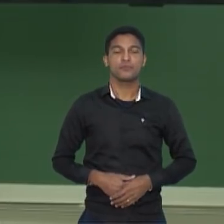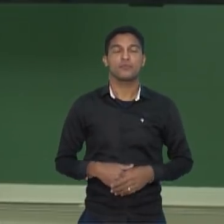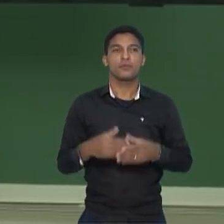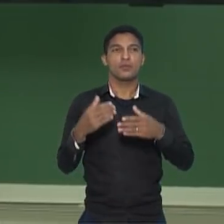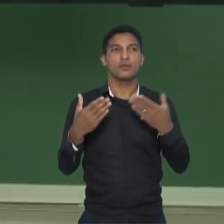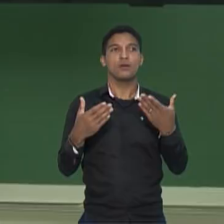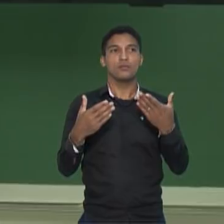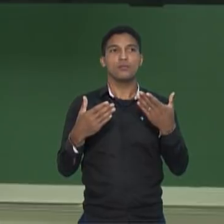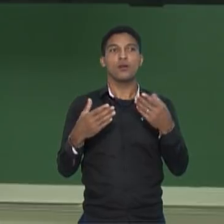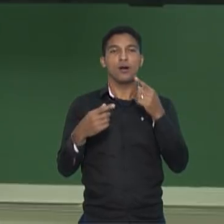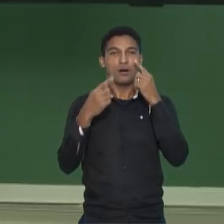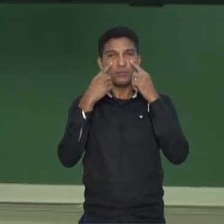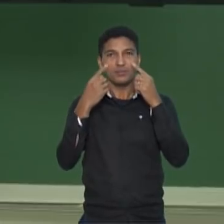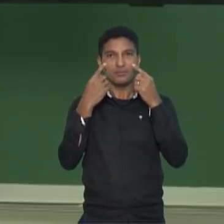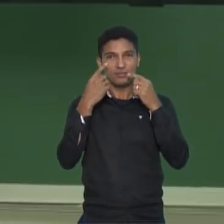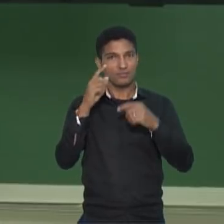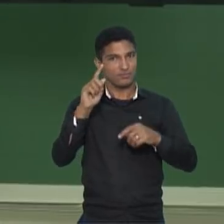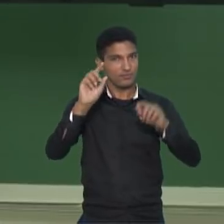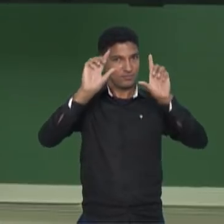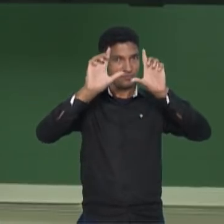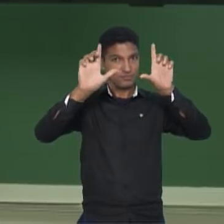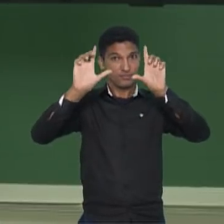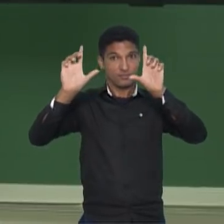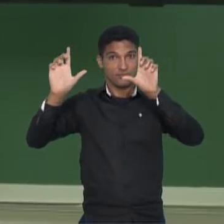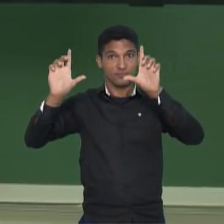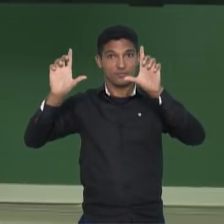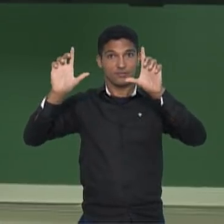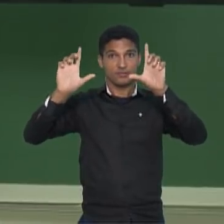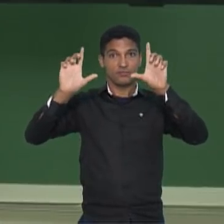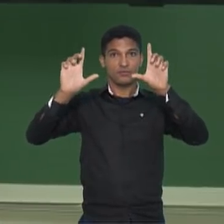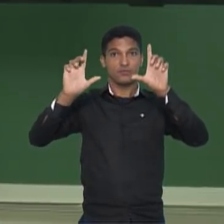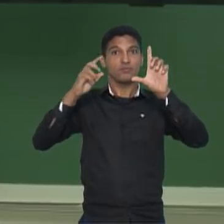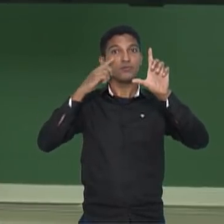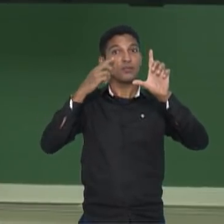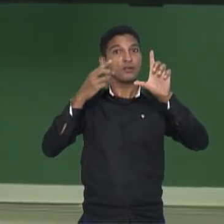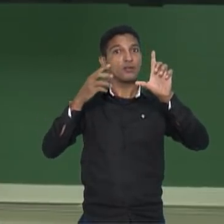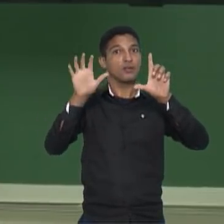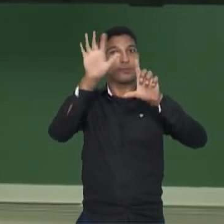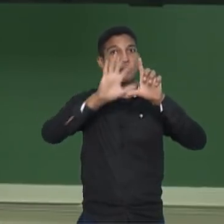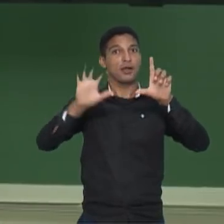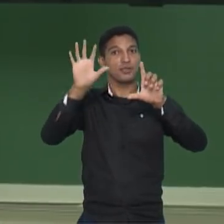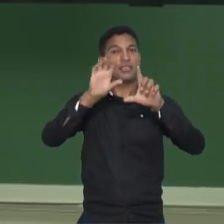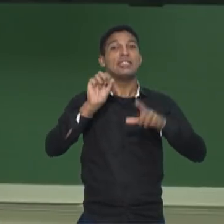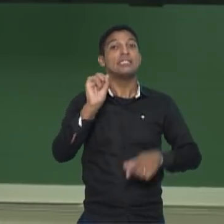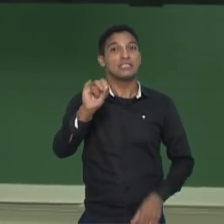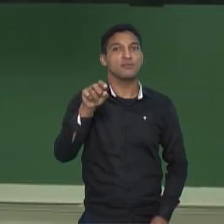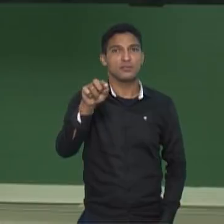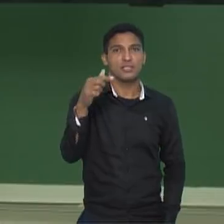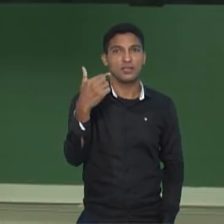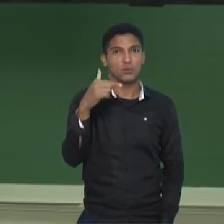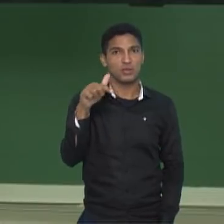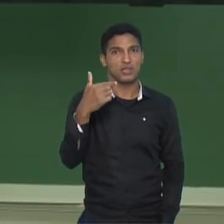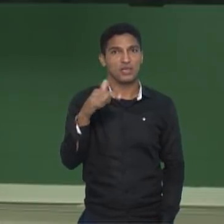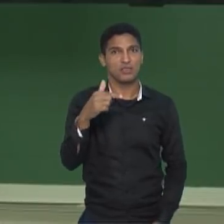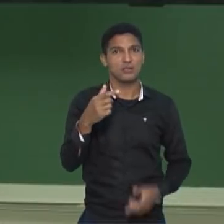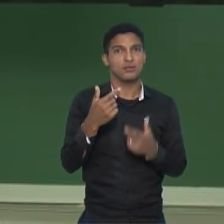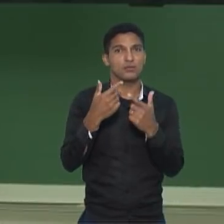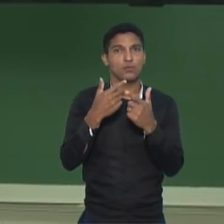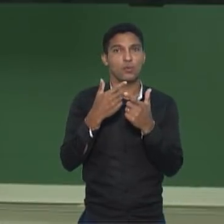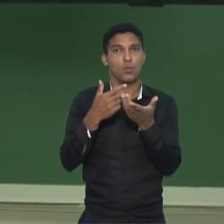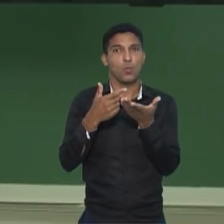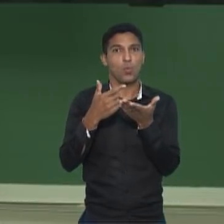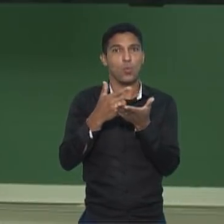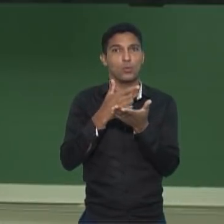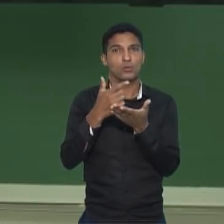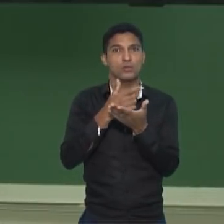ele, não tem problema nenhum. Acompanhe a imagem aqui. Nós já utilizamos na aula anterior. Então,